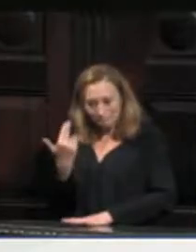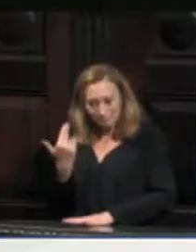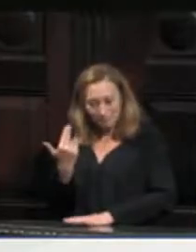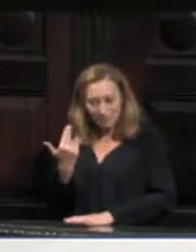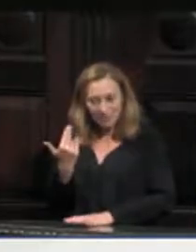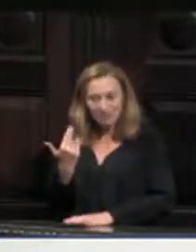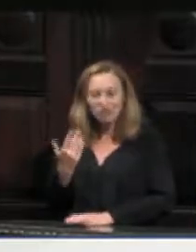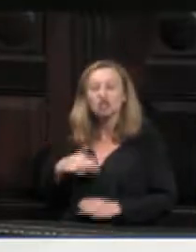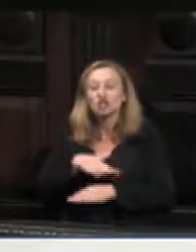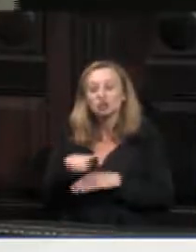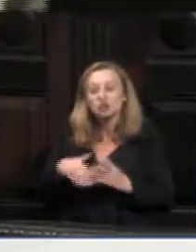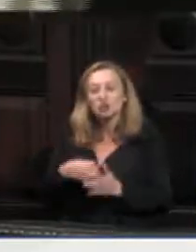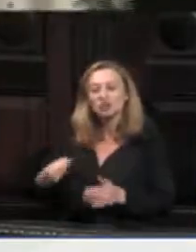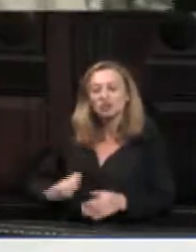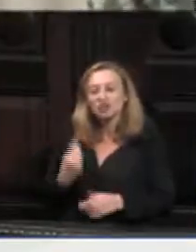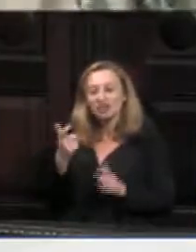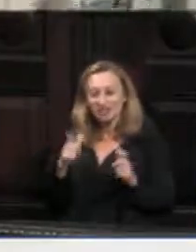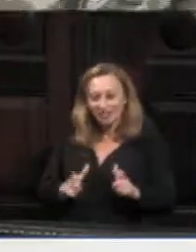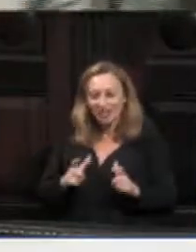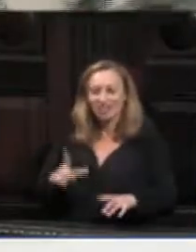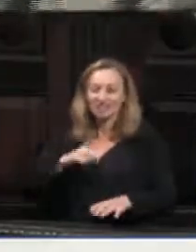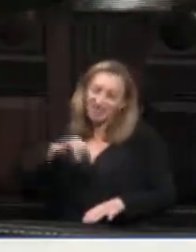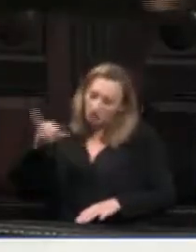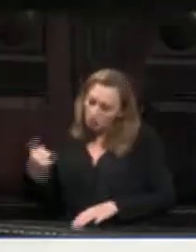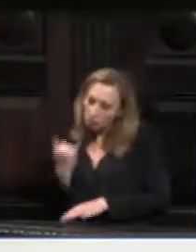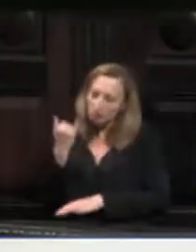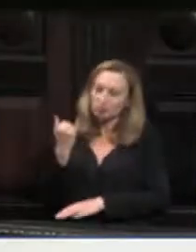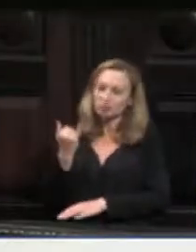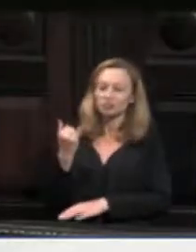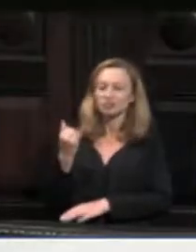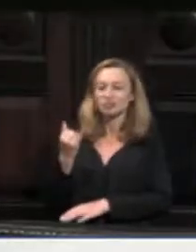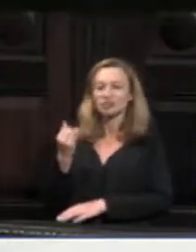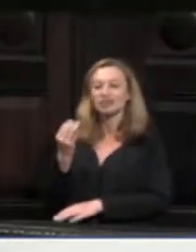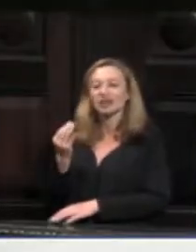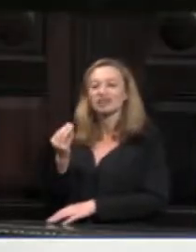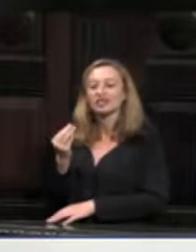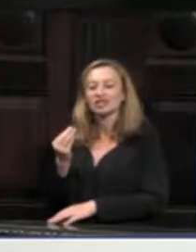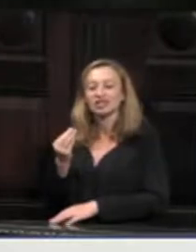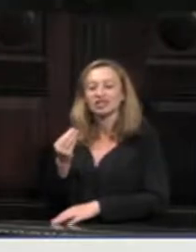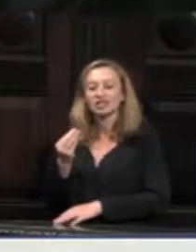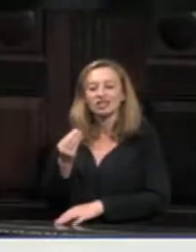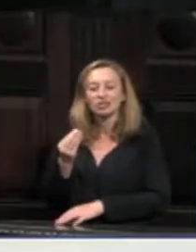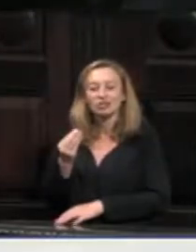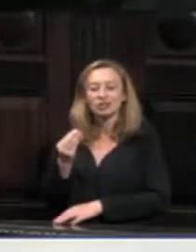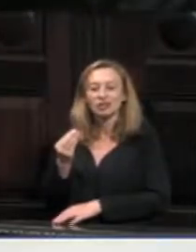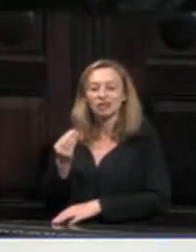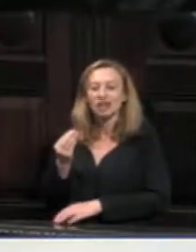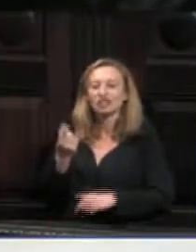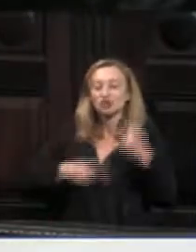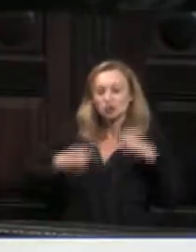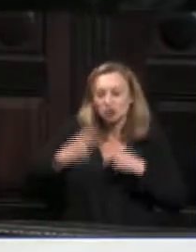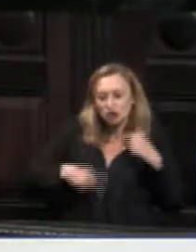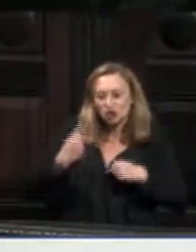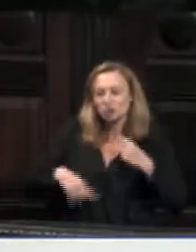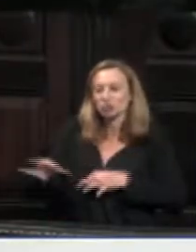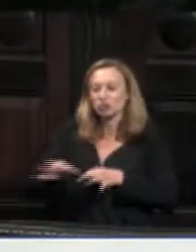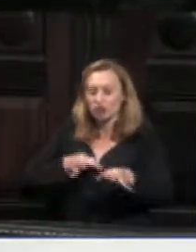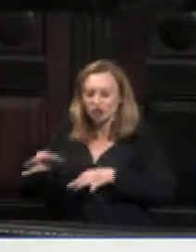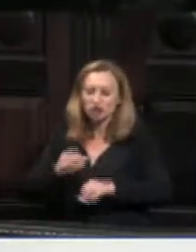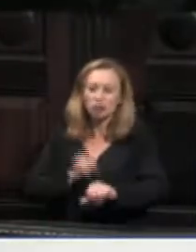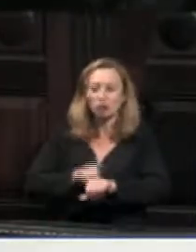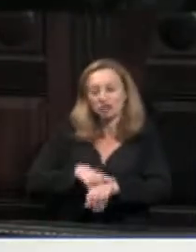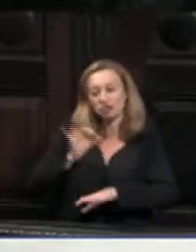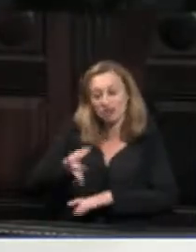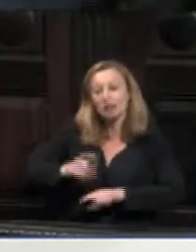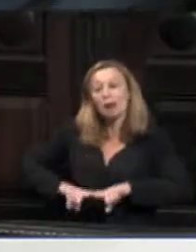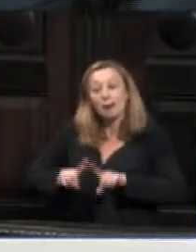estarão aqui terão a oportunidade de debater esse projeto na sua execução.